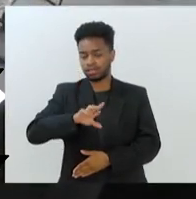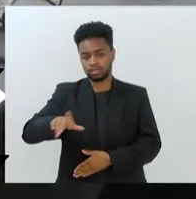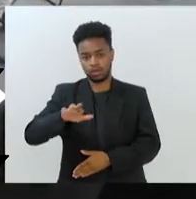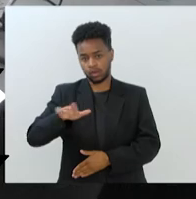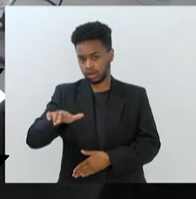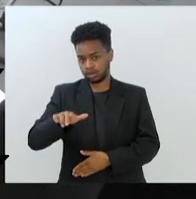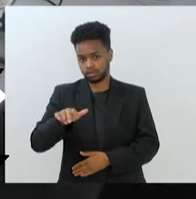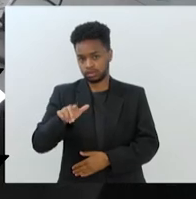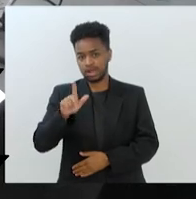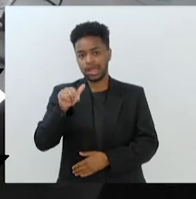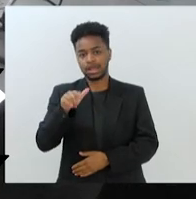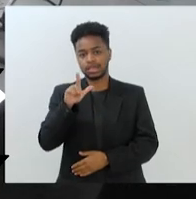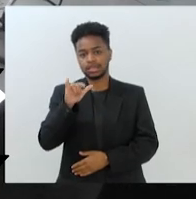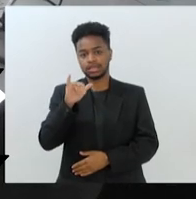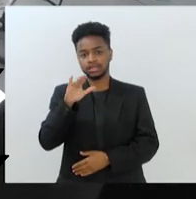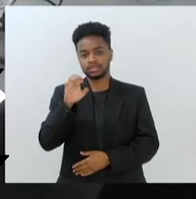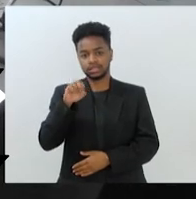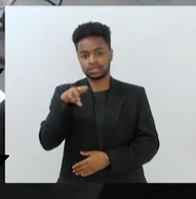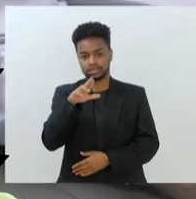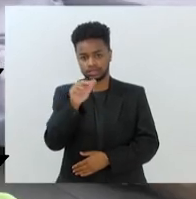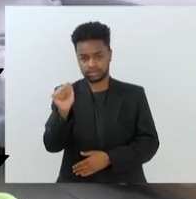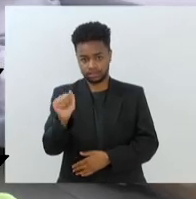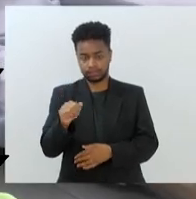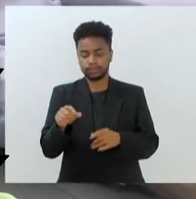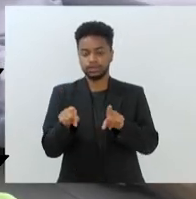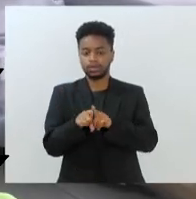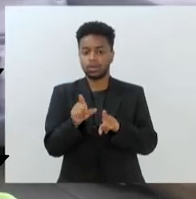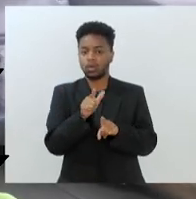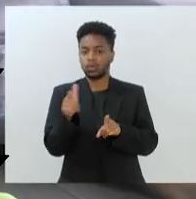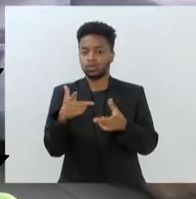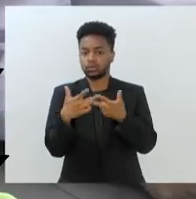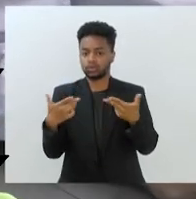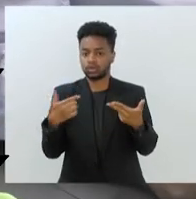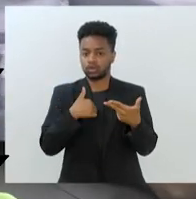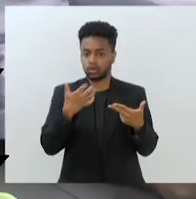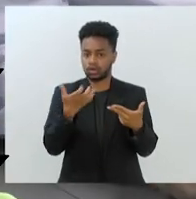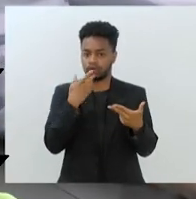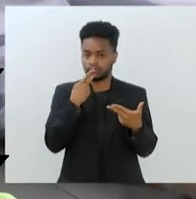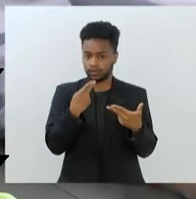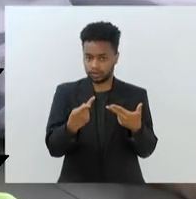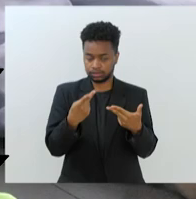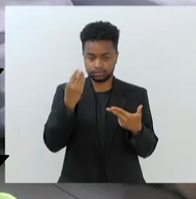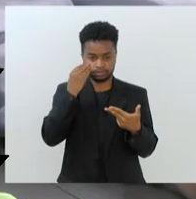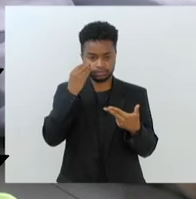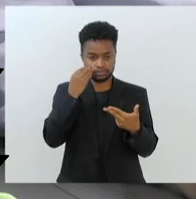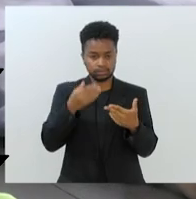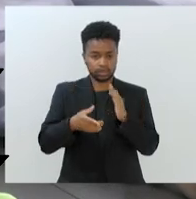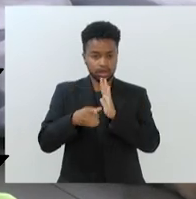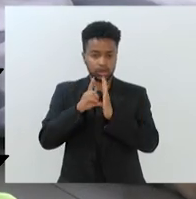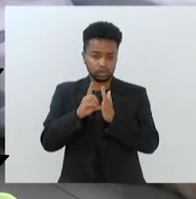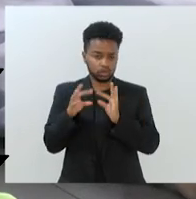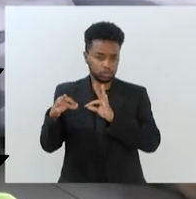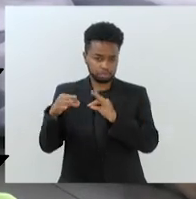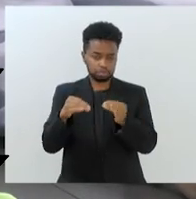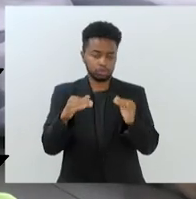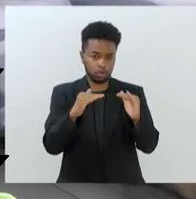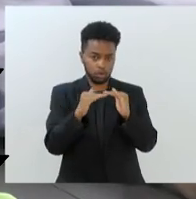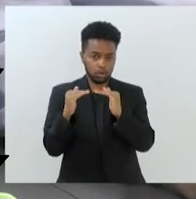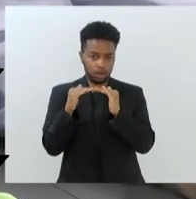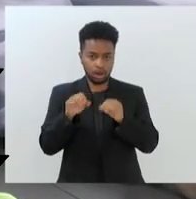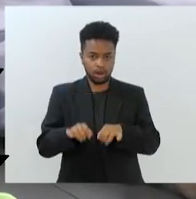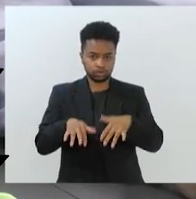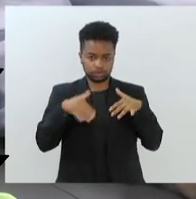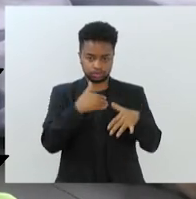É uma licença, uma permissão. Isso. Uma outra coisa que eu queria dizer, mas só para adiantar, porque concordamos todos com a audiência pública, vamos